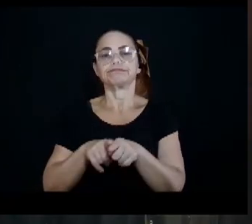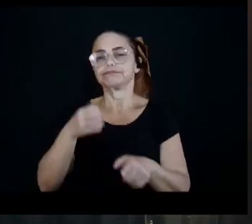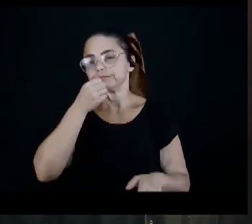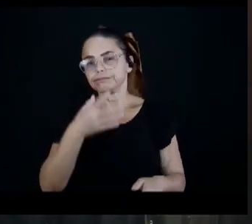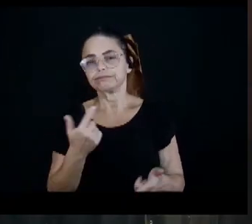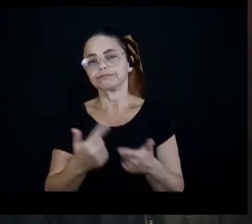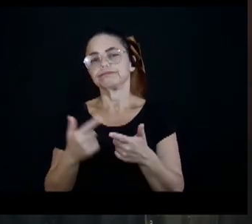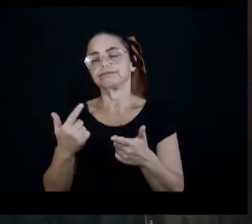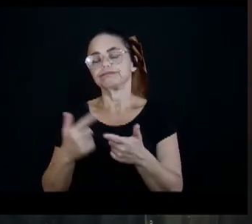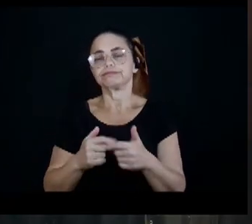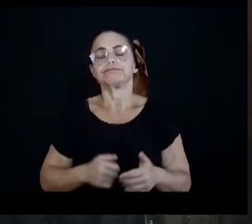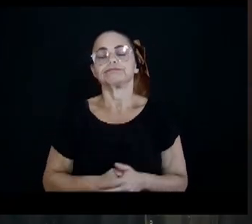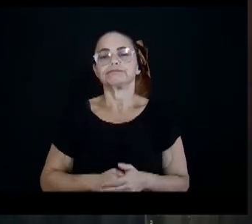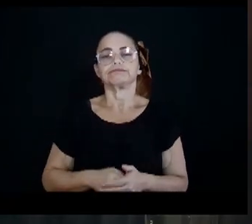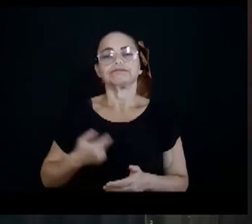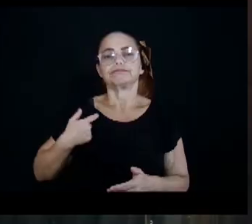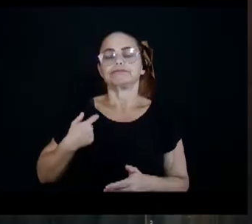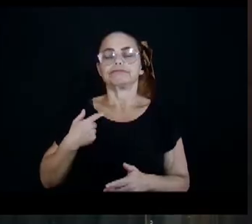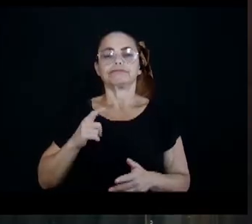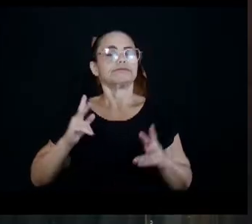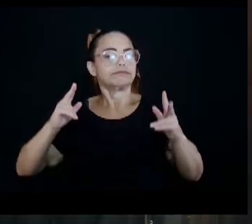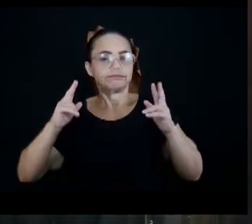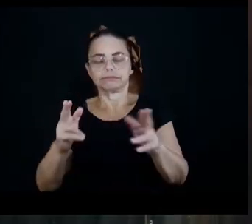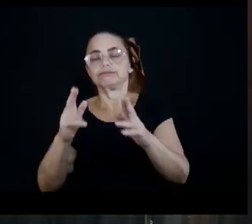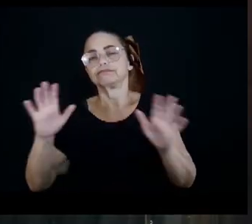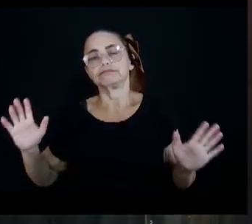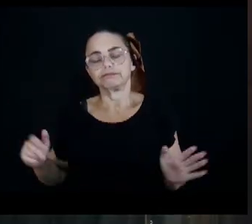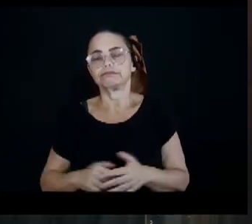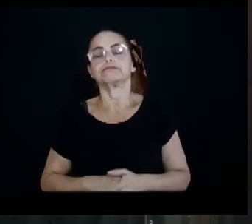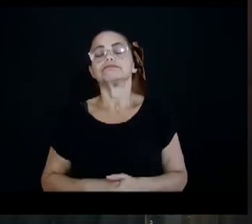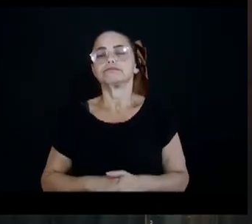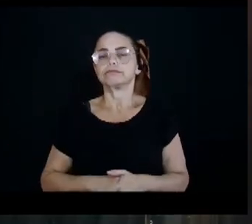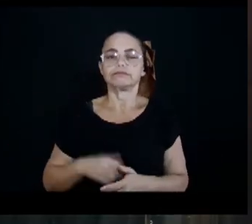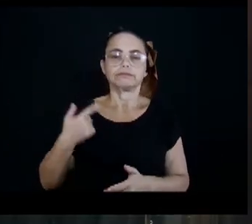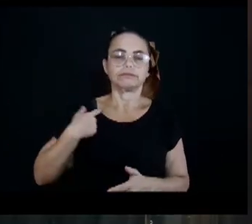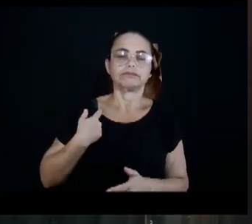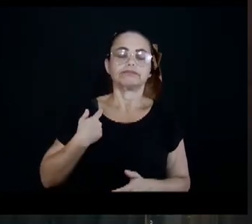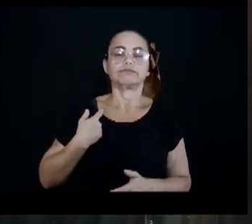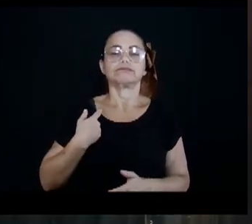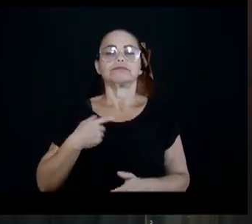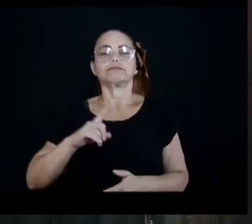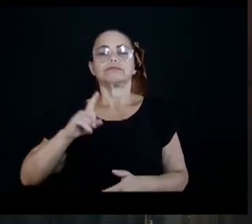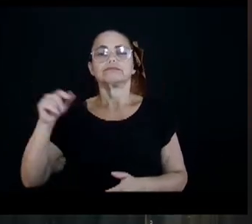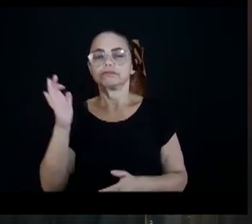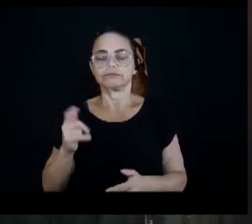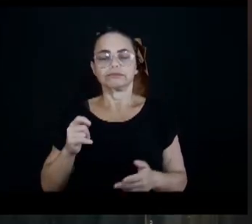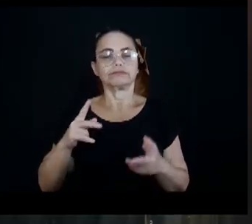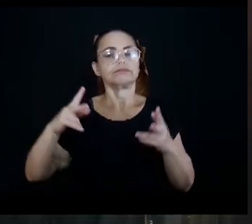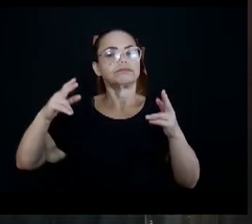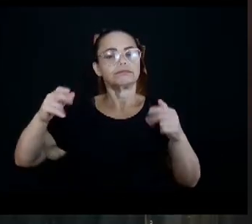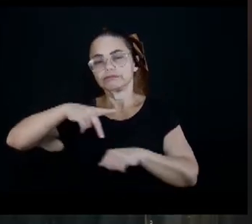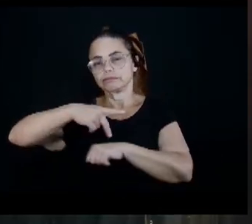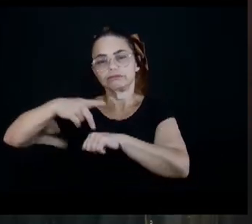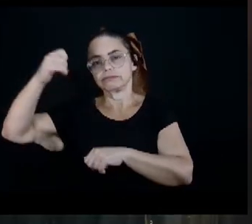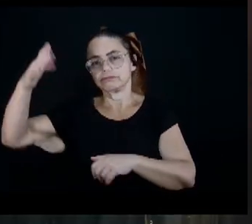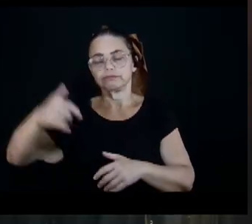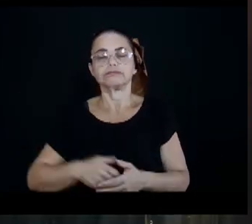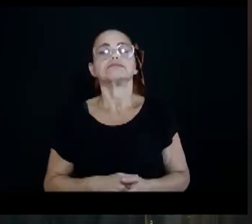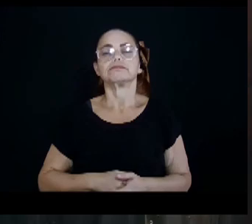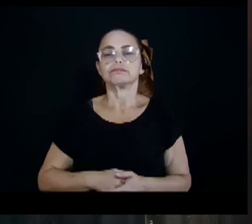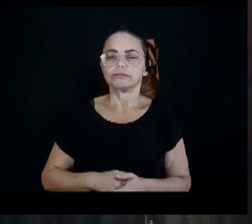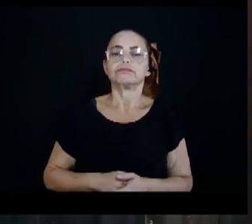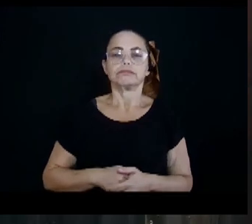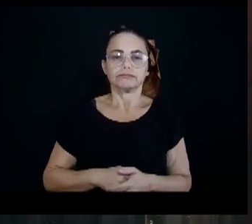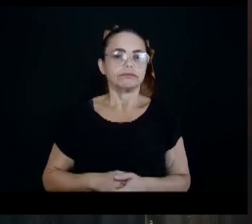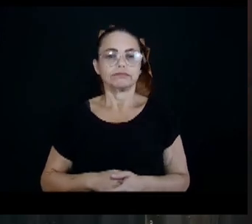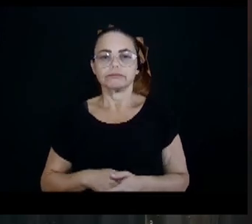princípio ativo é o mesmo, então o princípio ativo X no Brasil é o mesmo do princípio ativo X